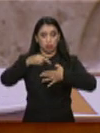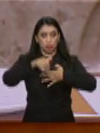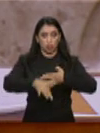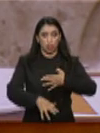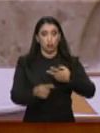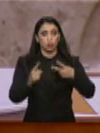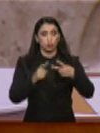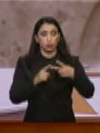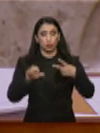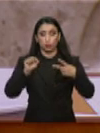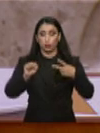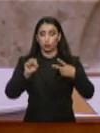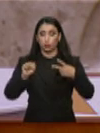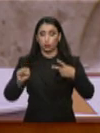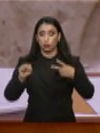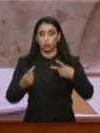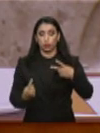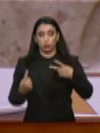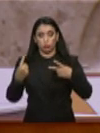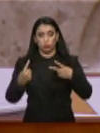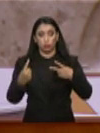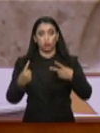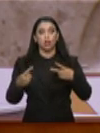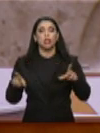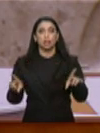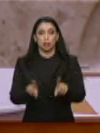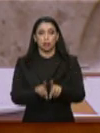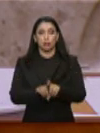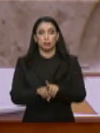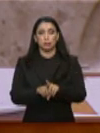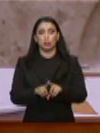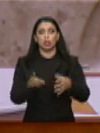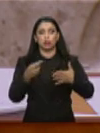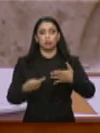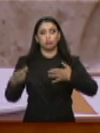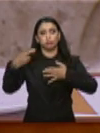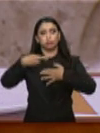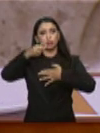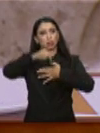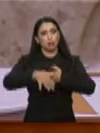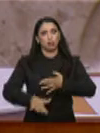tema 881 também da repercussão